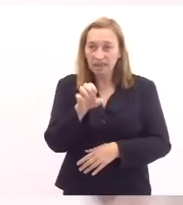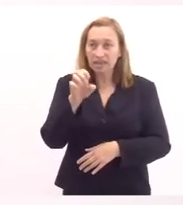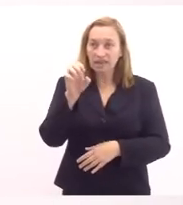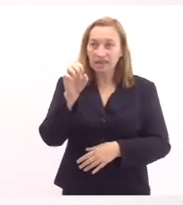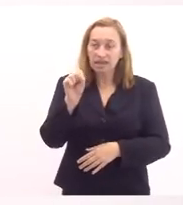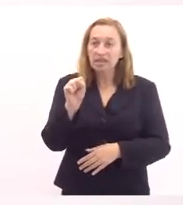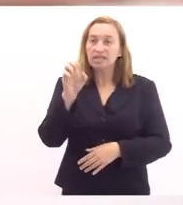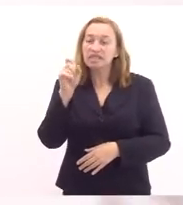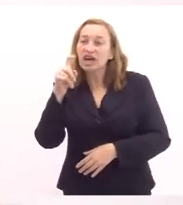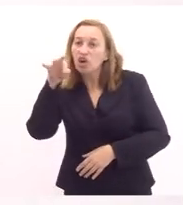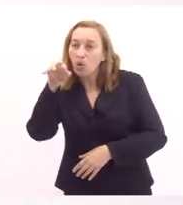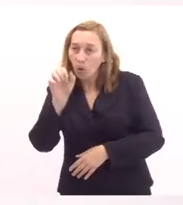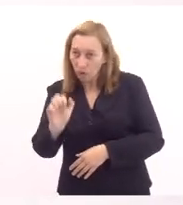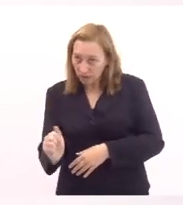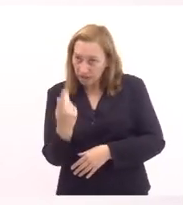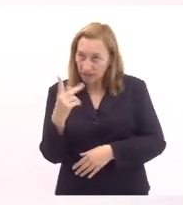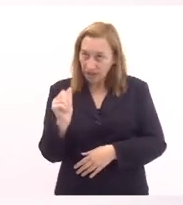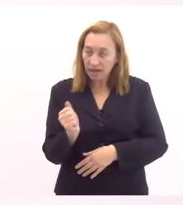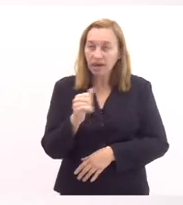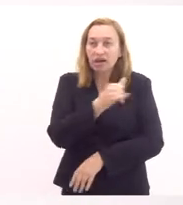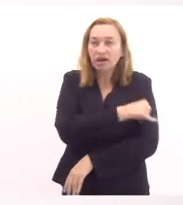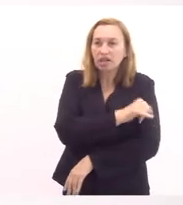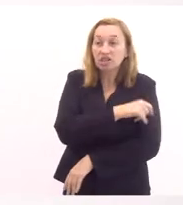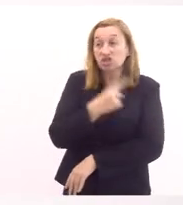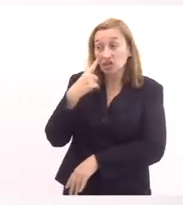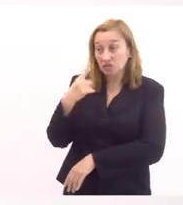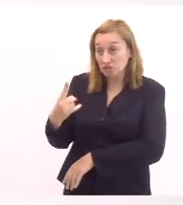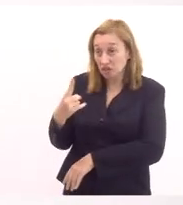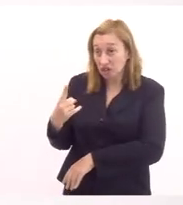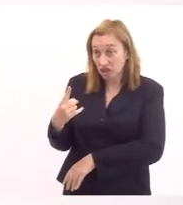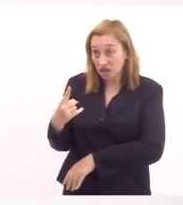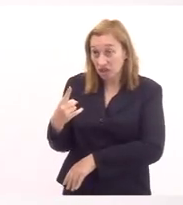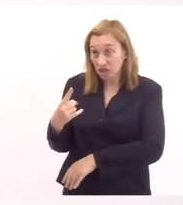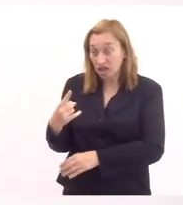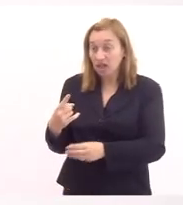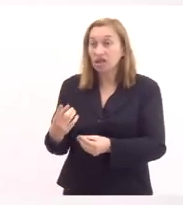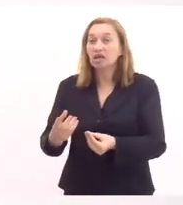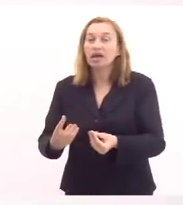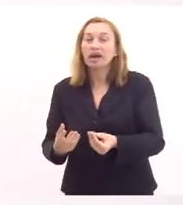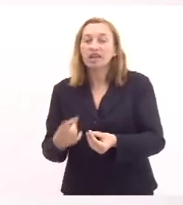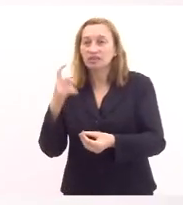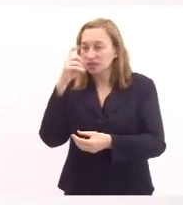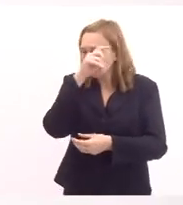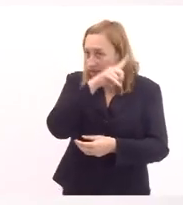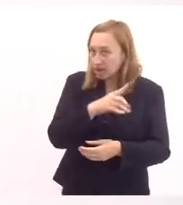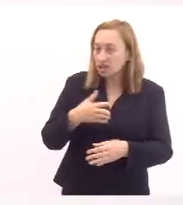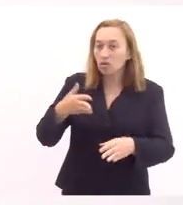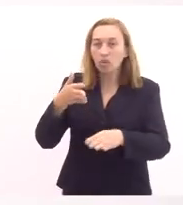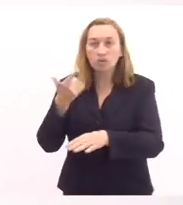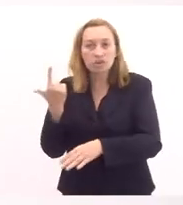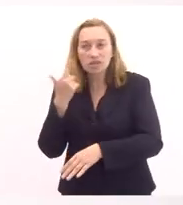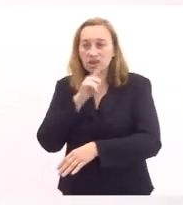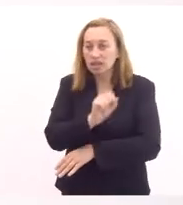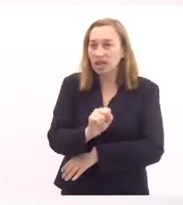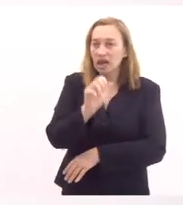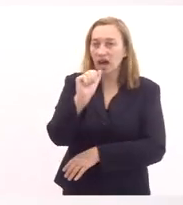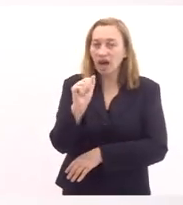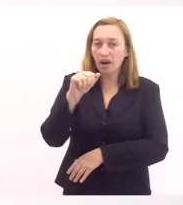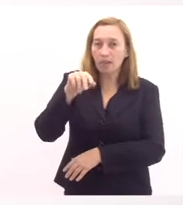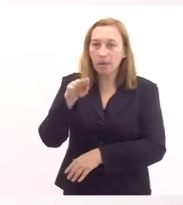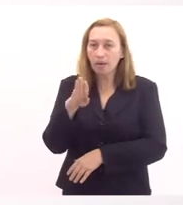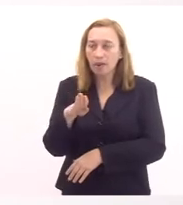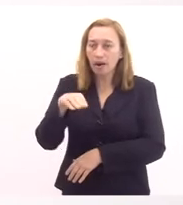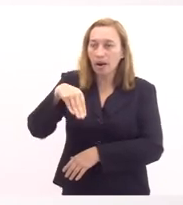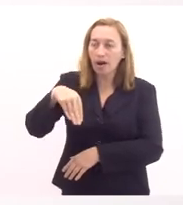vítimas de desmontes atrás de desmonte também então todo o processo de conseguir uma ambulância para chegar até a maternidade mesmo